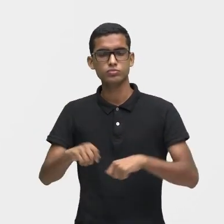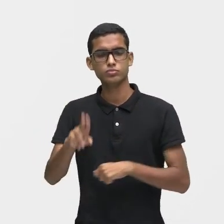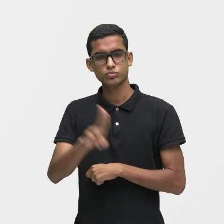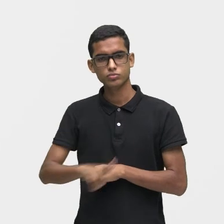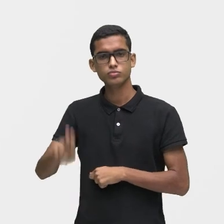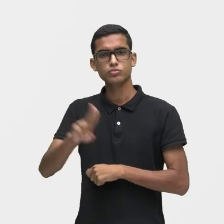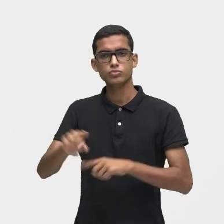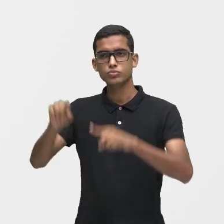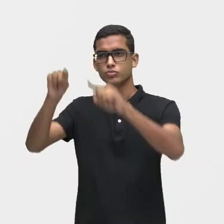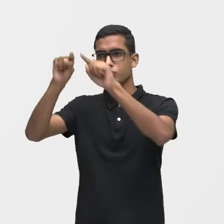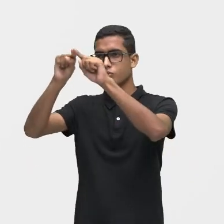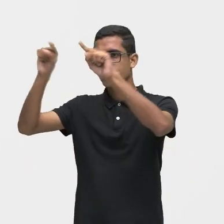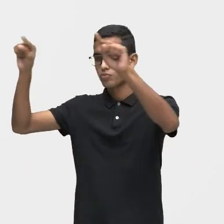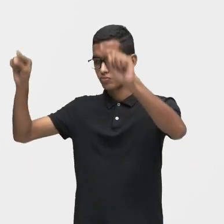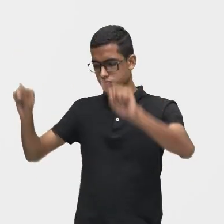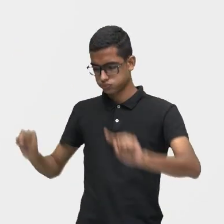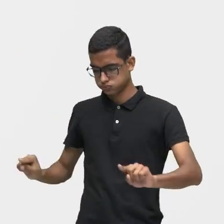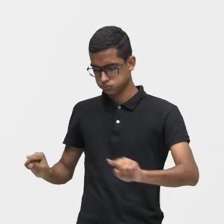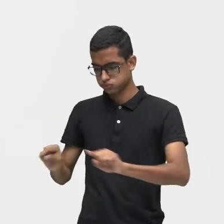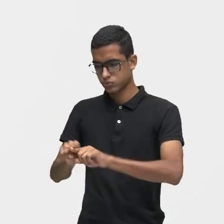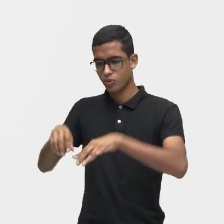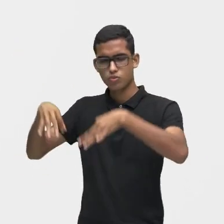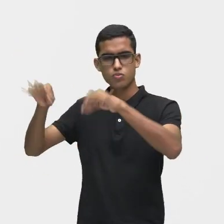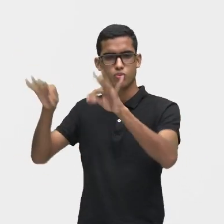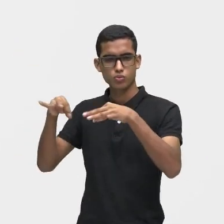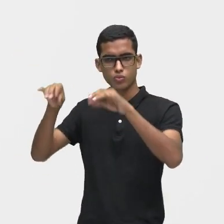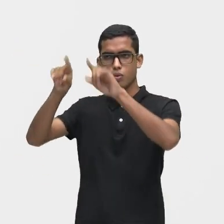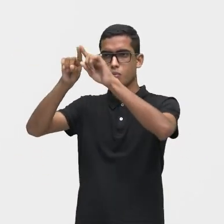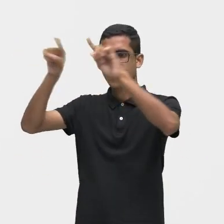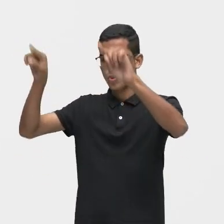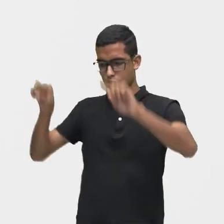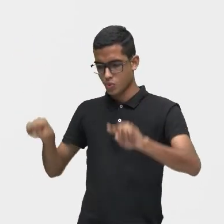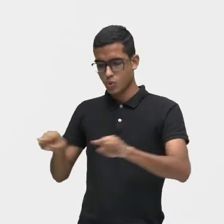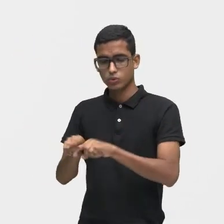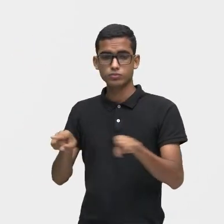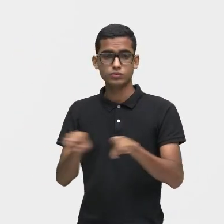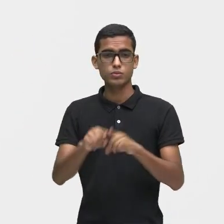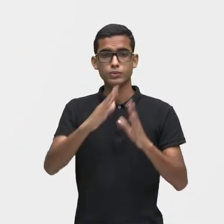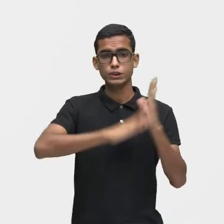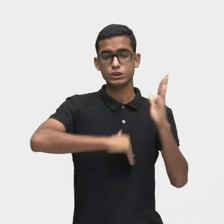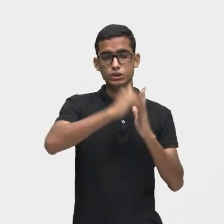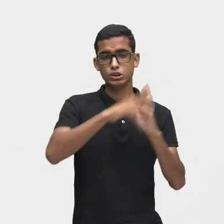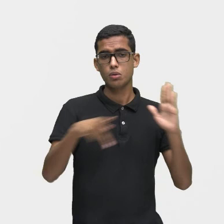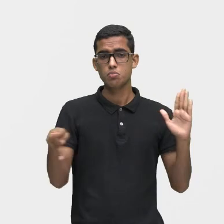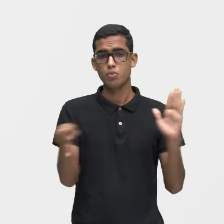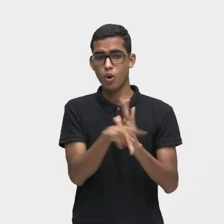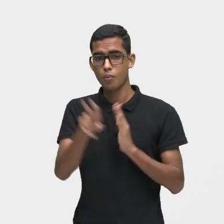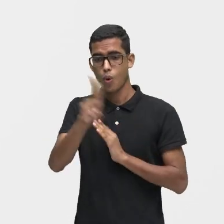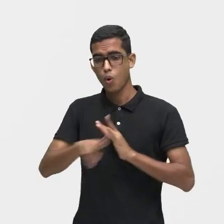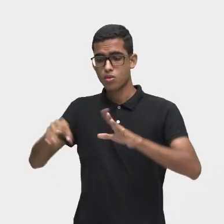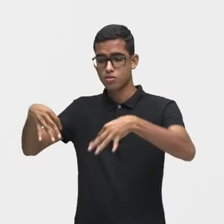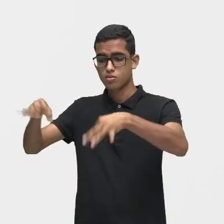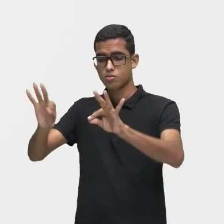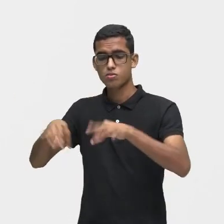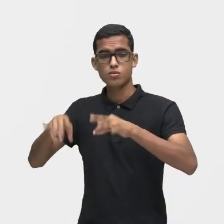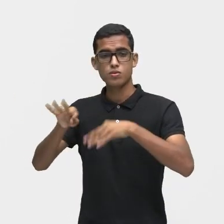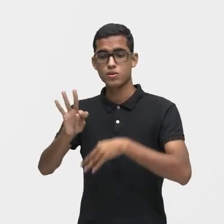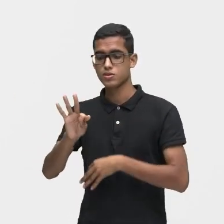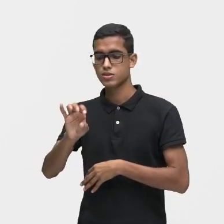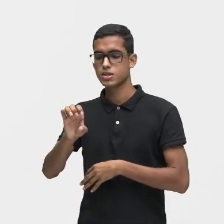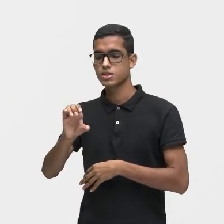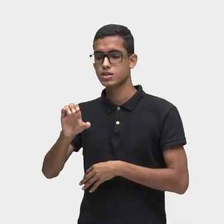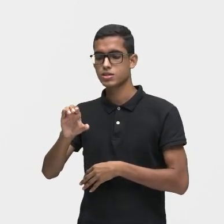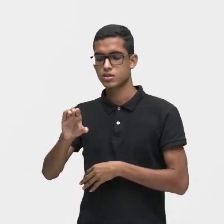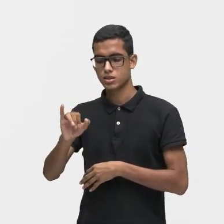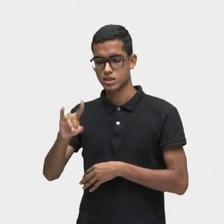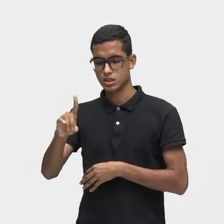uma tinta própria para a tela, que pode ser acrílica também, tinta para tecido, e também os profissionais, os grandes artistas,